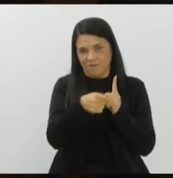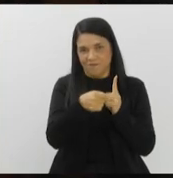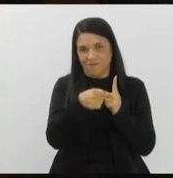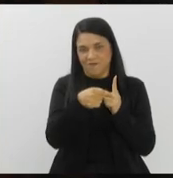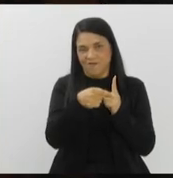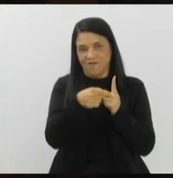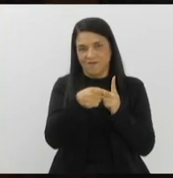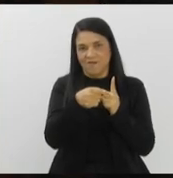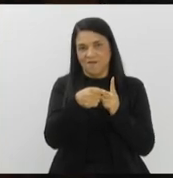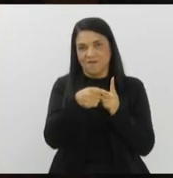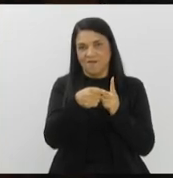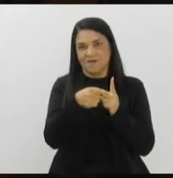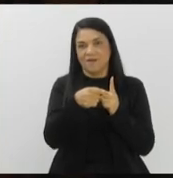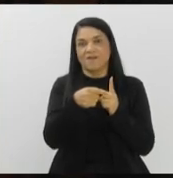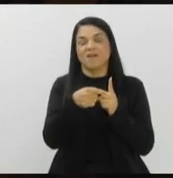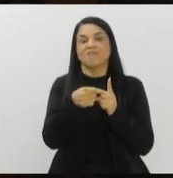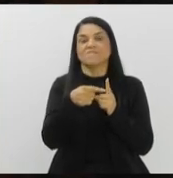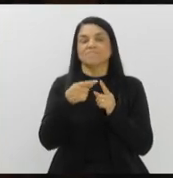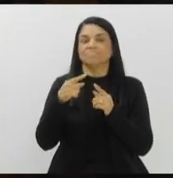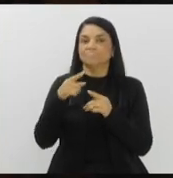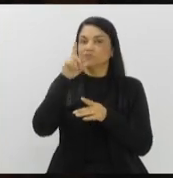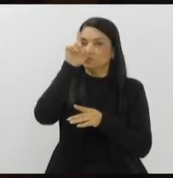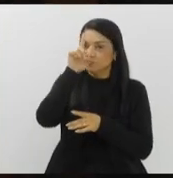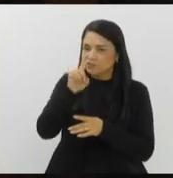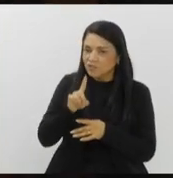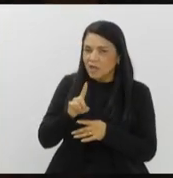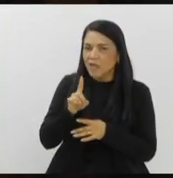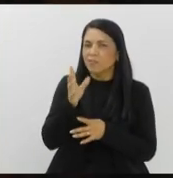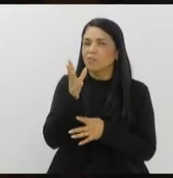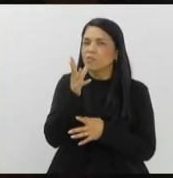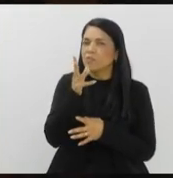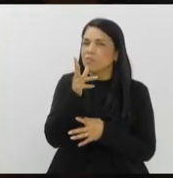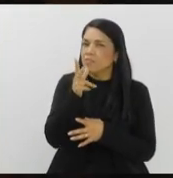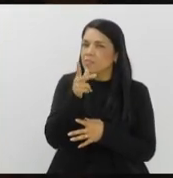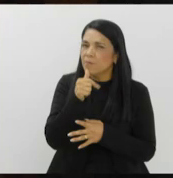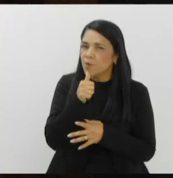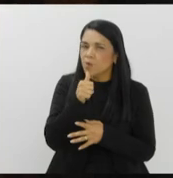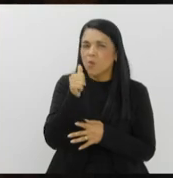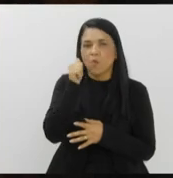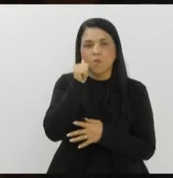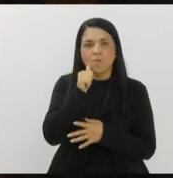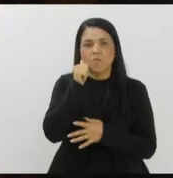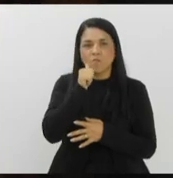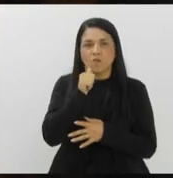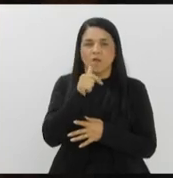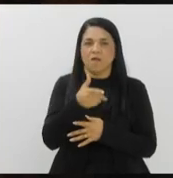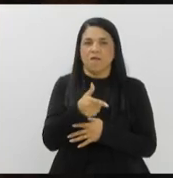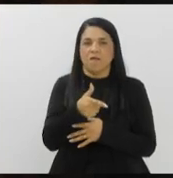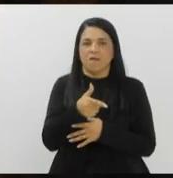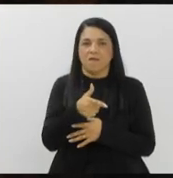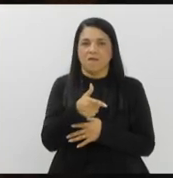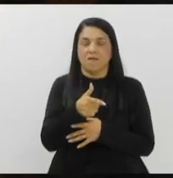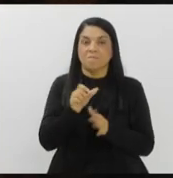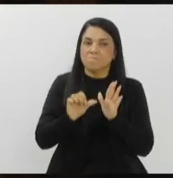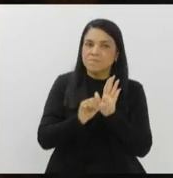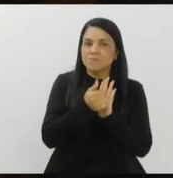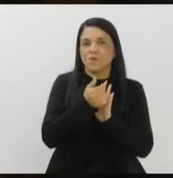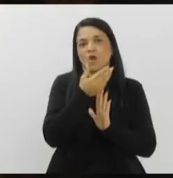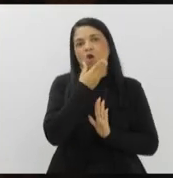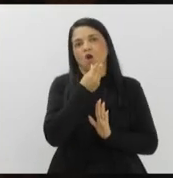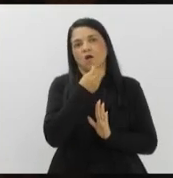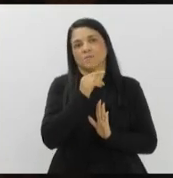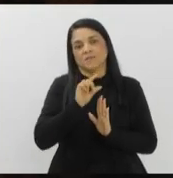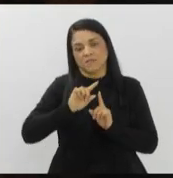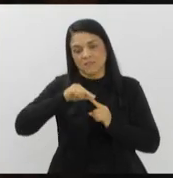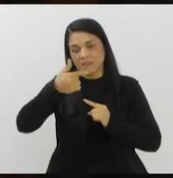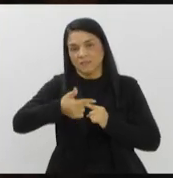esses direitos vieram tardiamente, demoraram para ser reconhecidos, vieram primeiro para os homens. E a gente